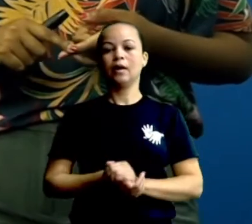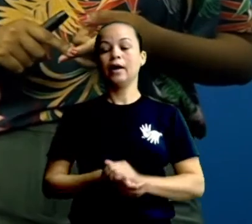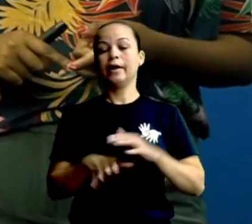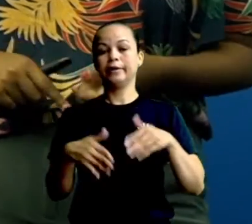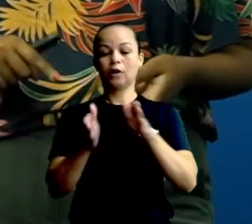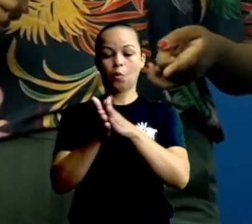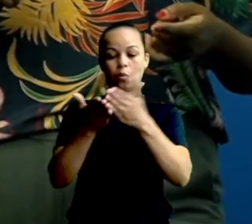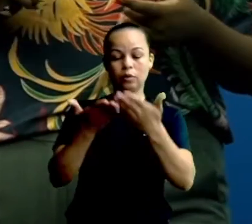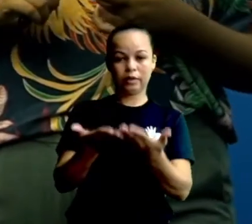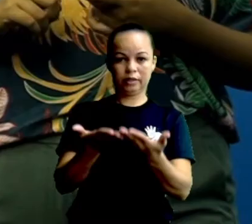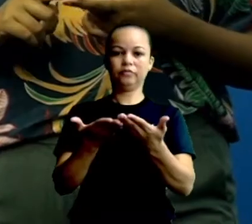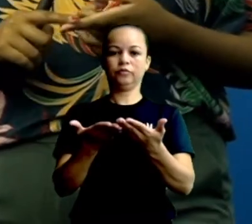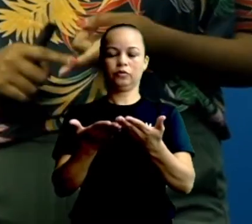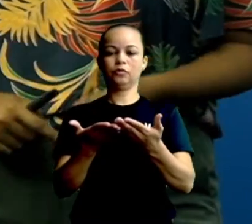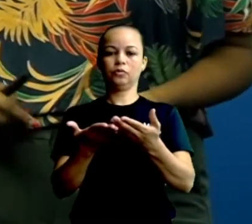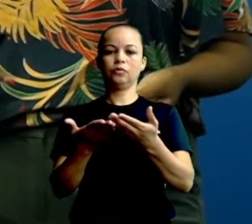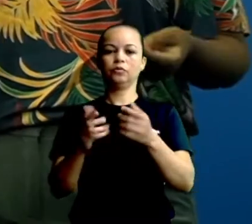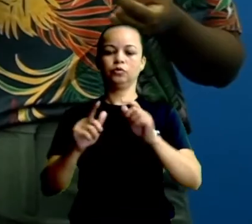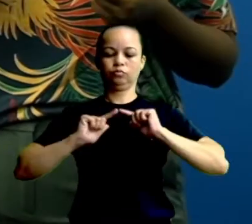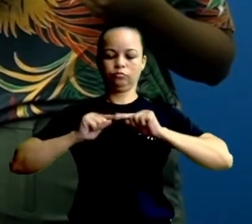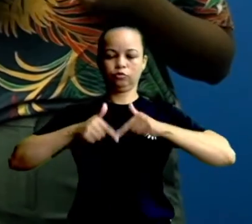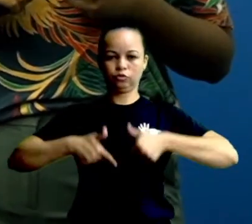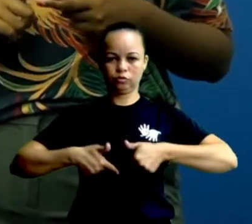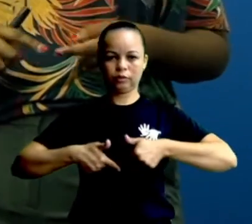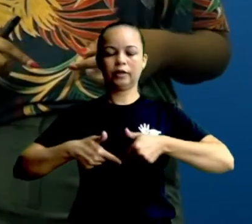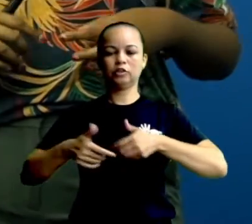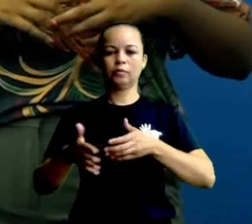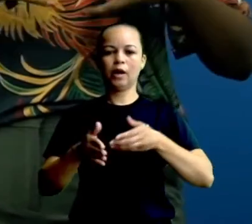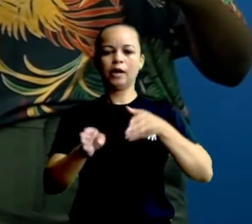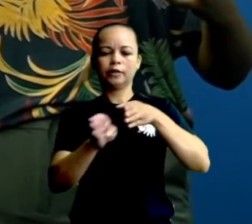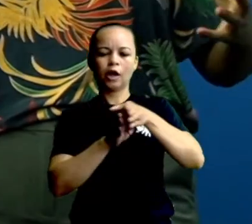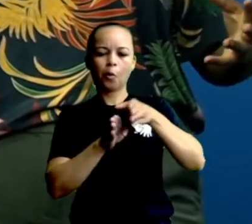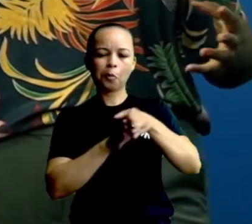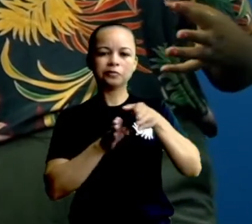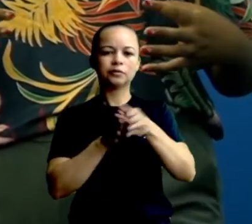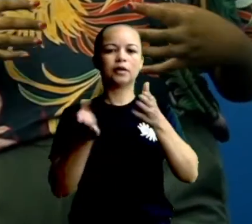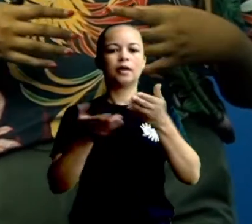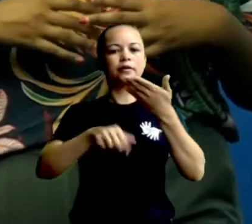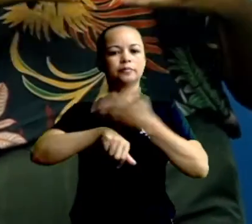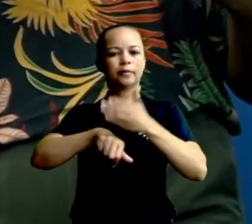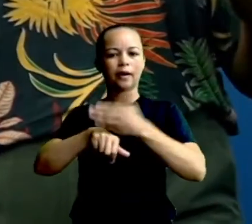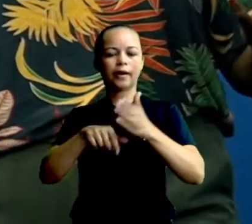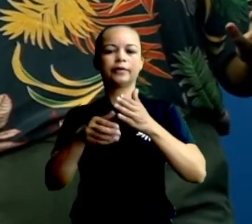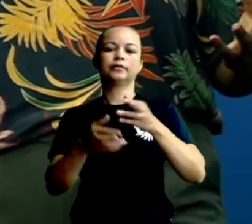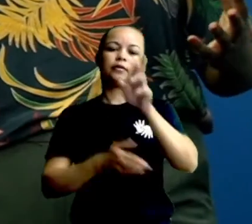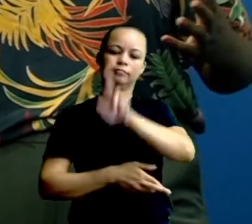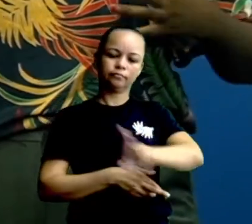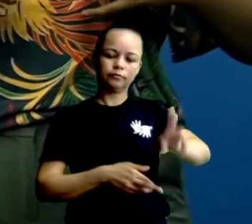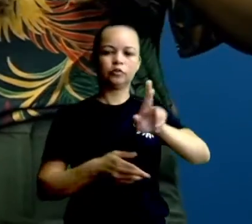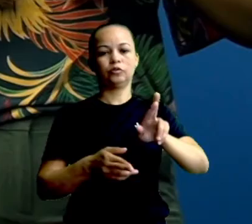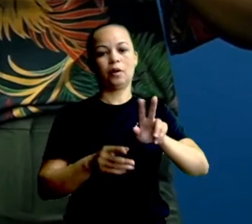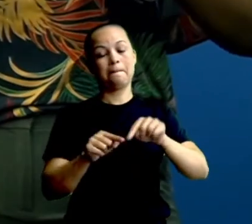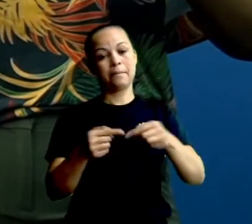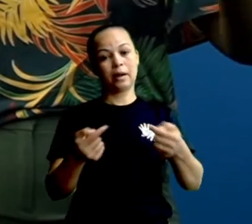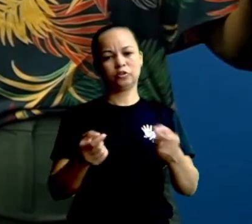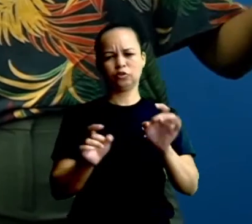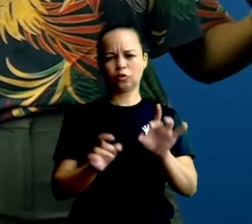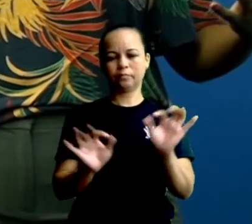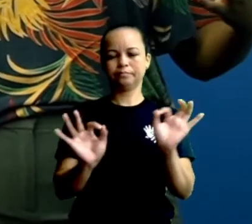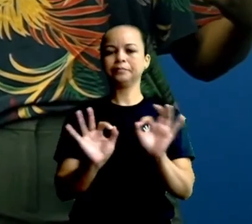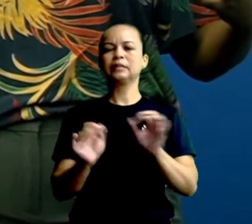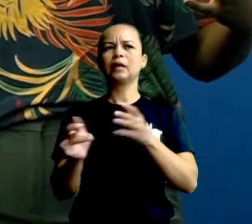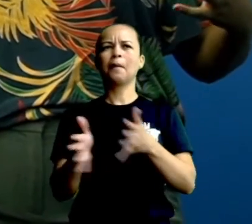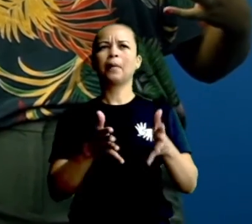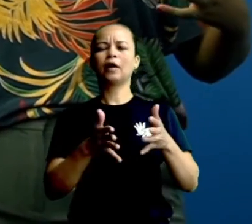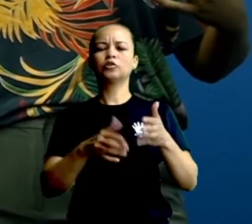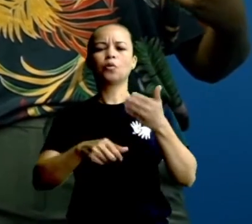o livro sagrado do judaísmo que orienta as práticas religiosas, mas não só isso, a forma